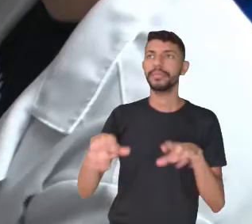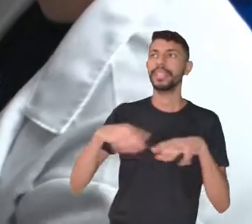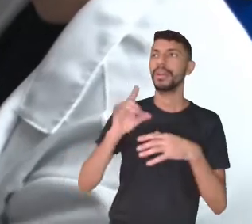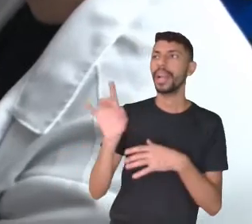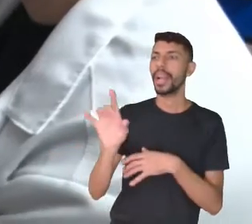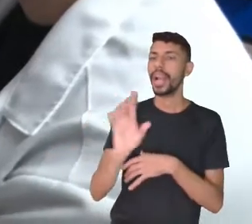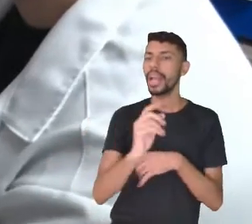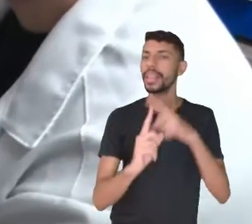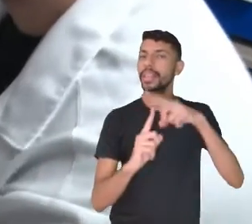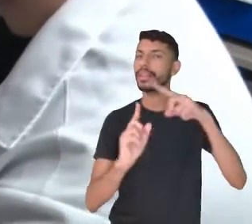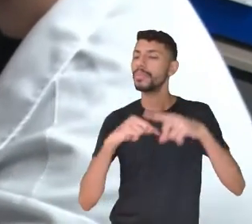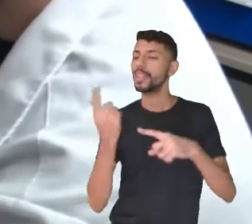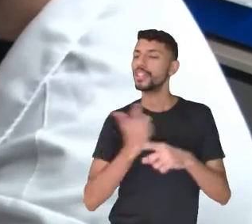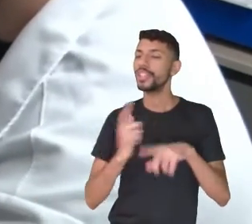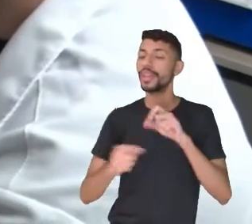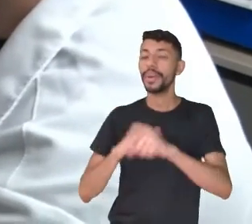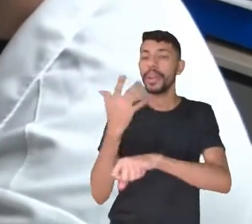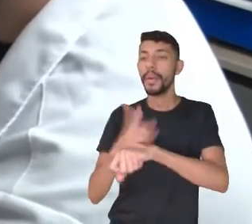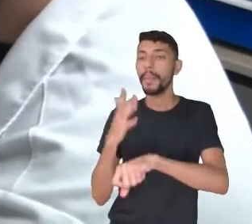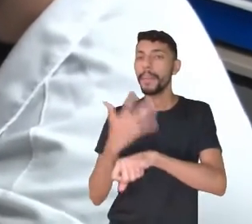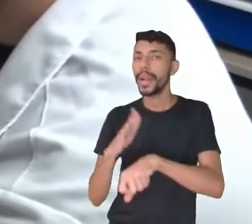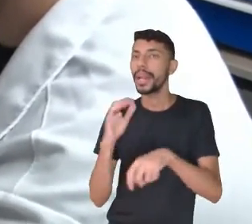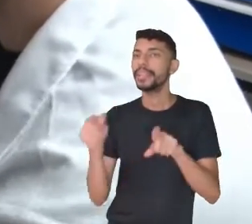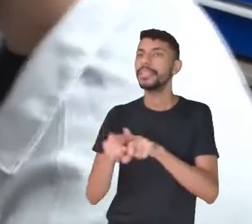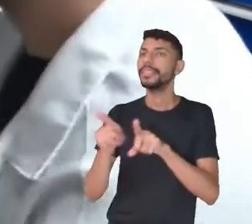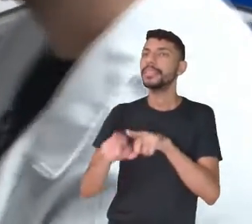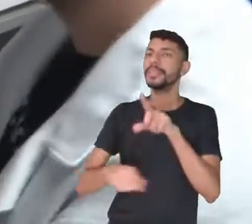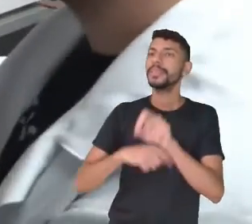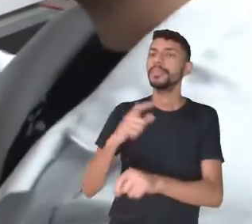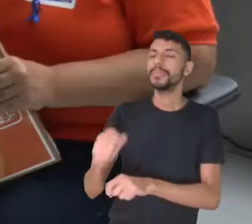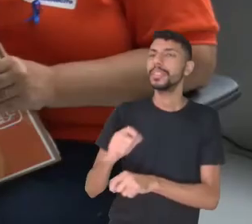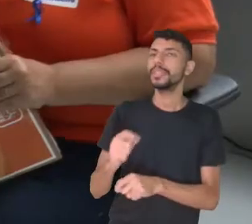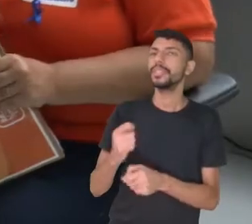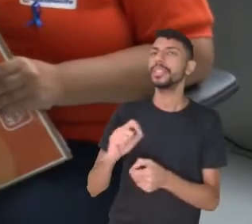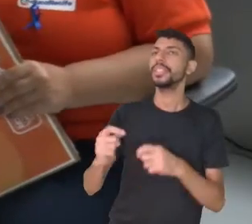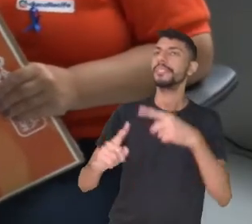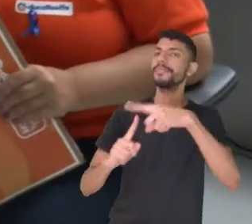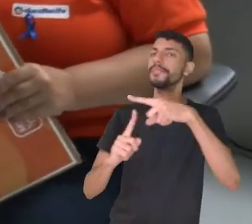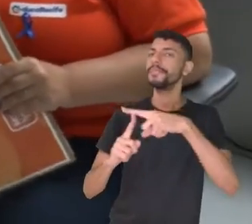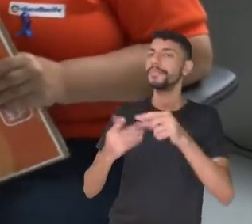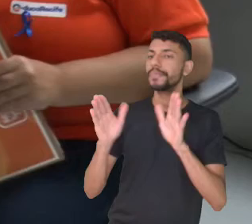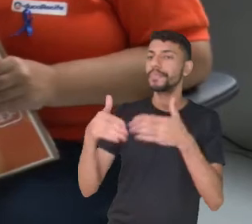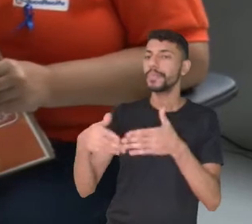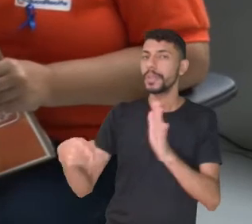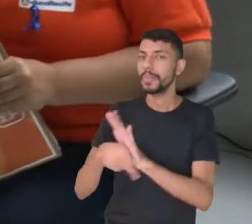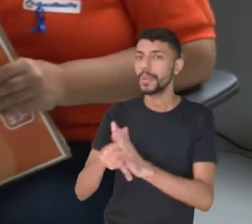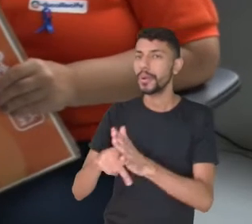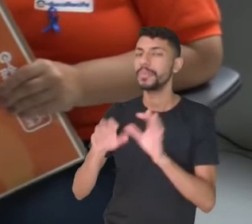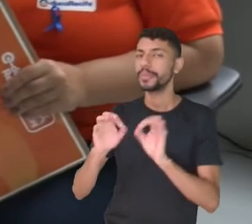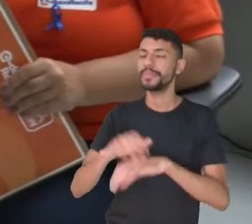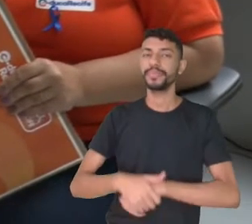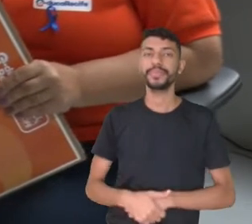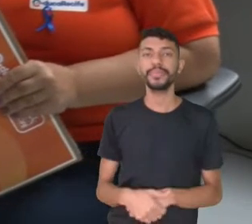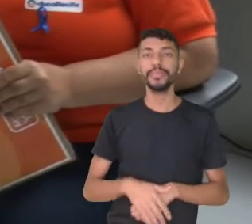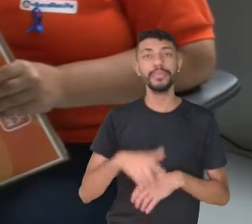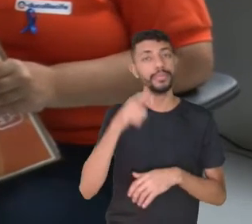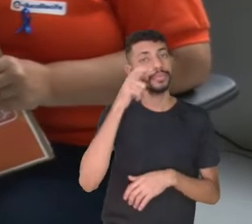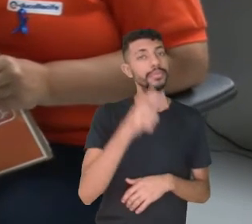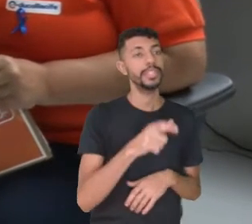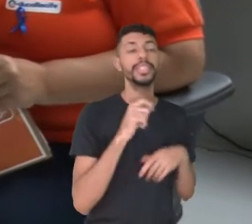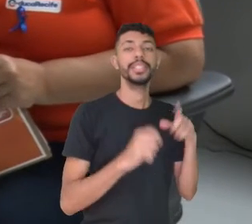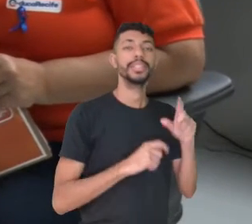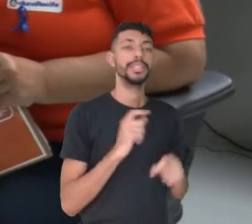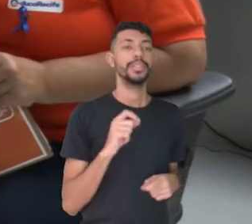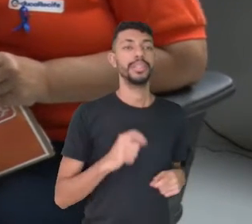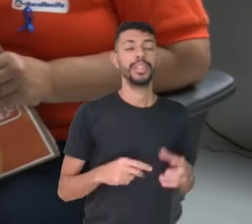um treinamento e uma configuração de inteligência artificial específica. É interessante, pessoal, que aí, dentro de